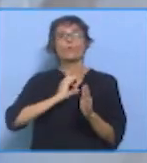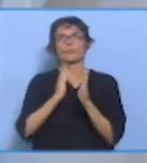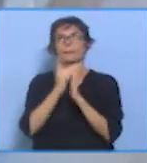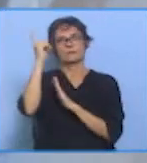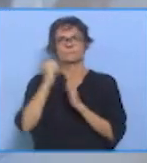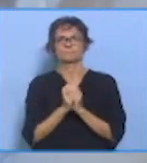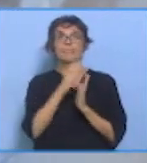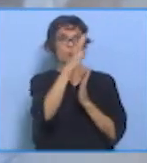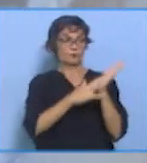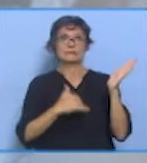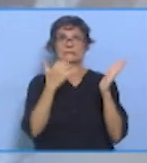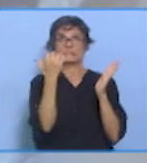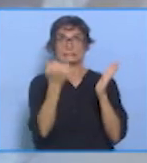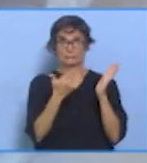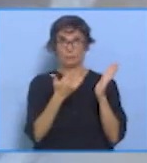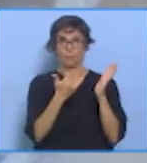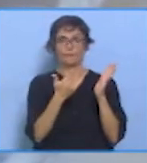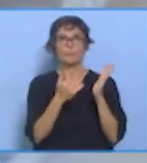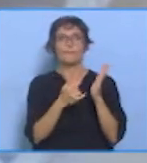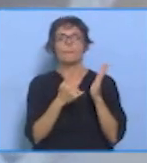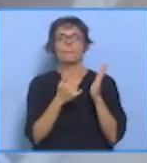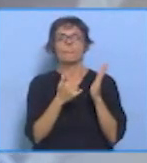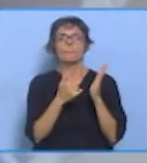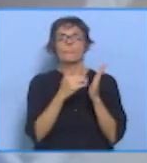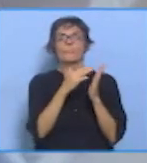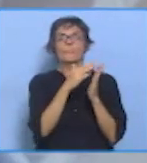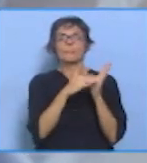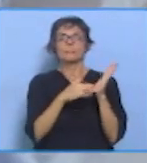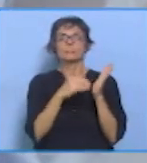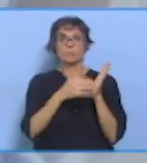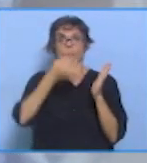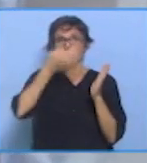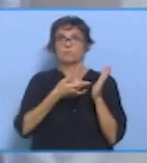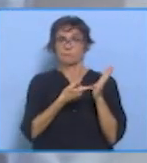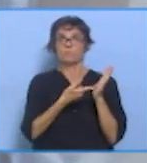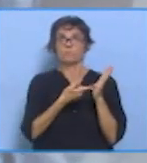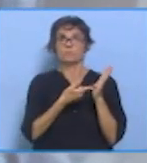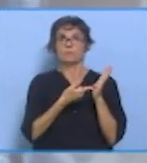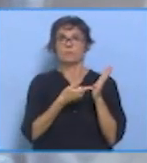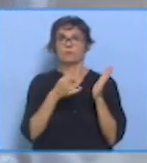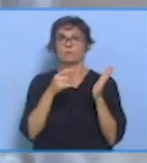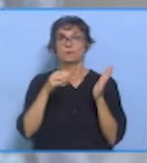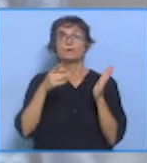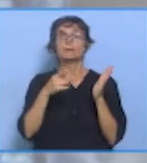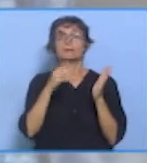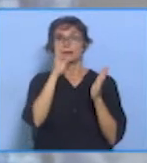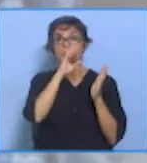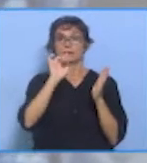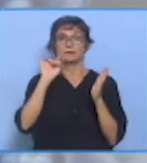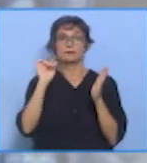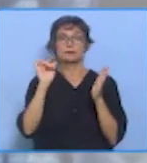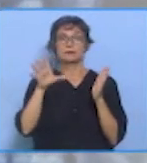segunda leitura da Epístola de São Paulo a Timóteo, em torno precisamente dessa afirmação que o Marco destacava: se morremos com Cristo, também com